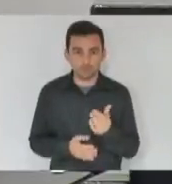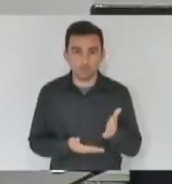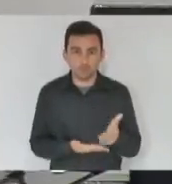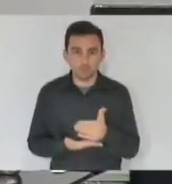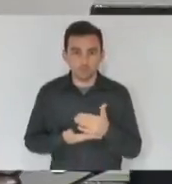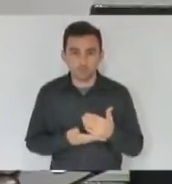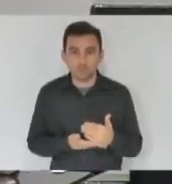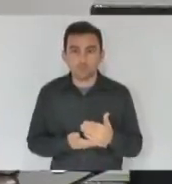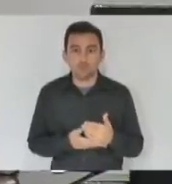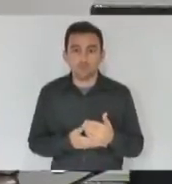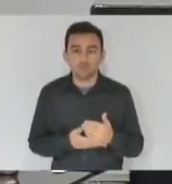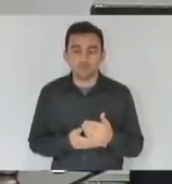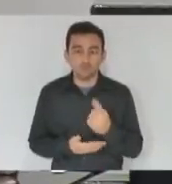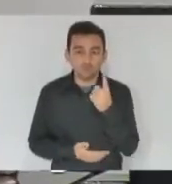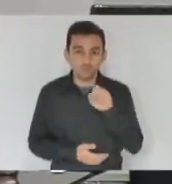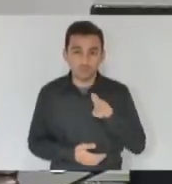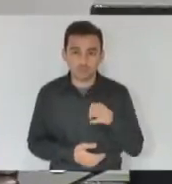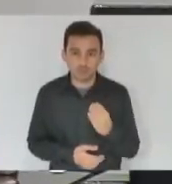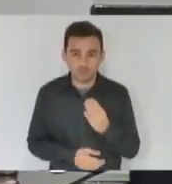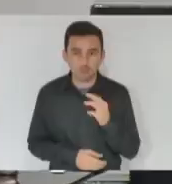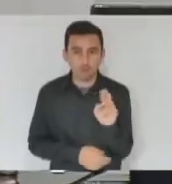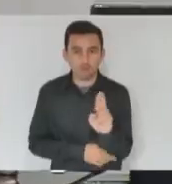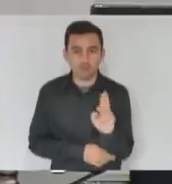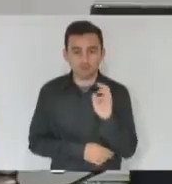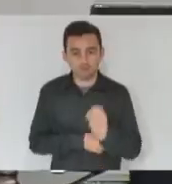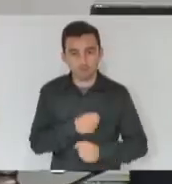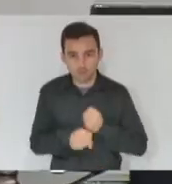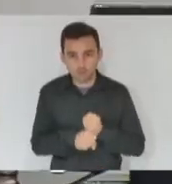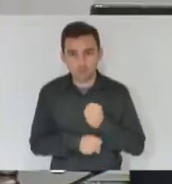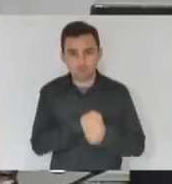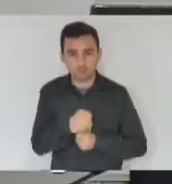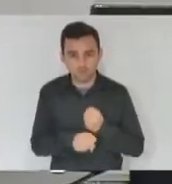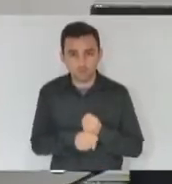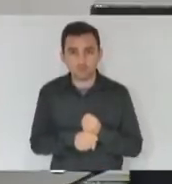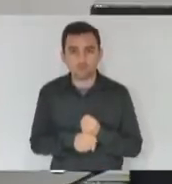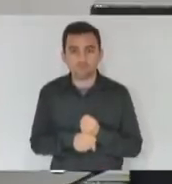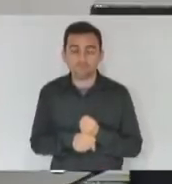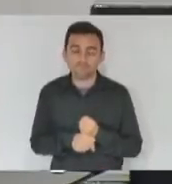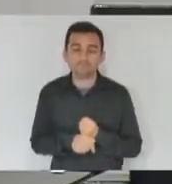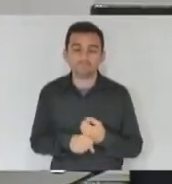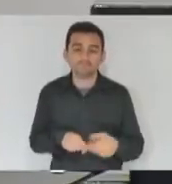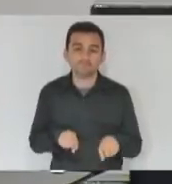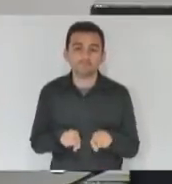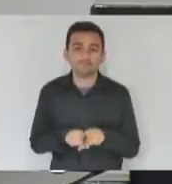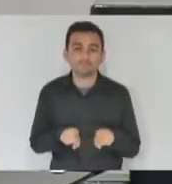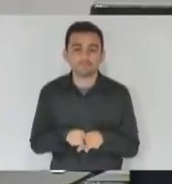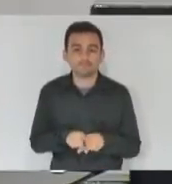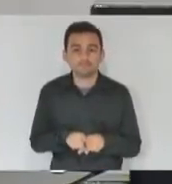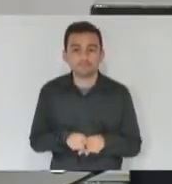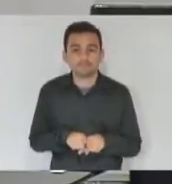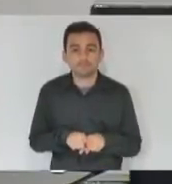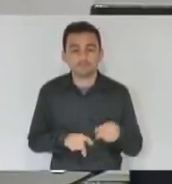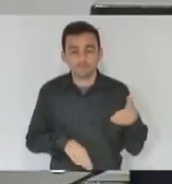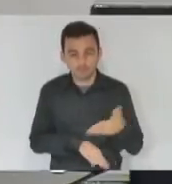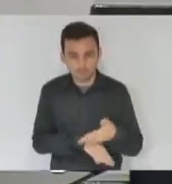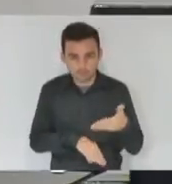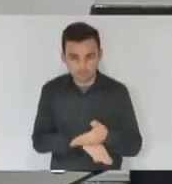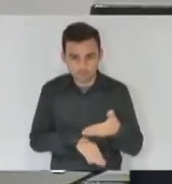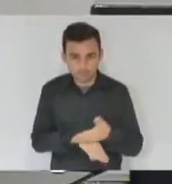1 bilhão de reais ano, e que também participou